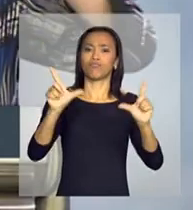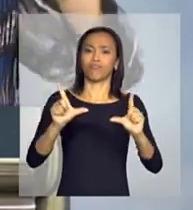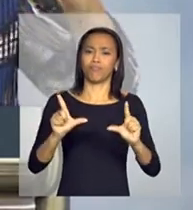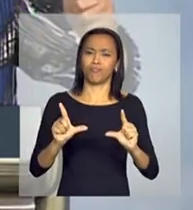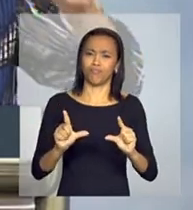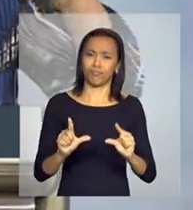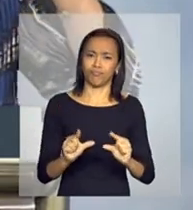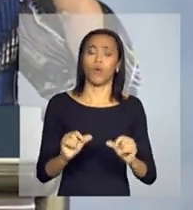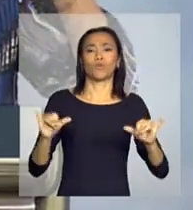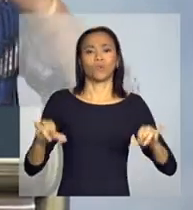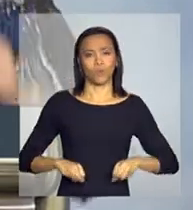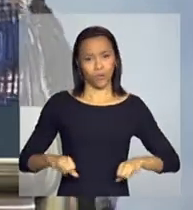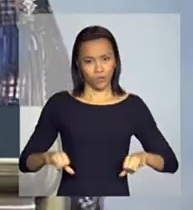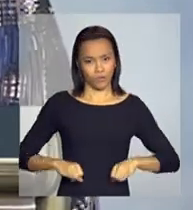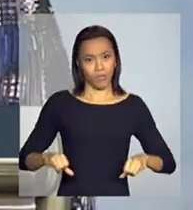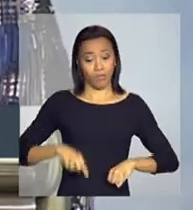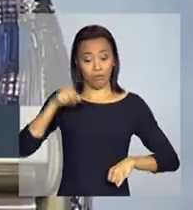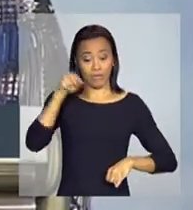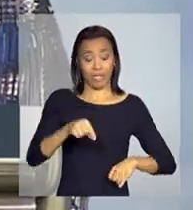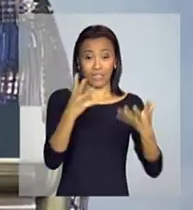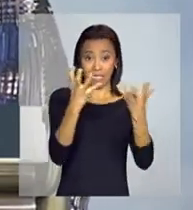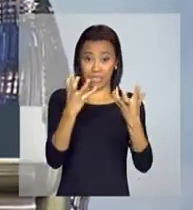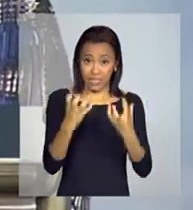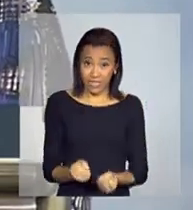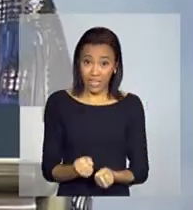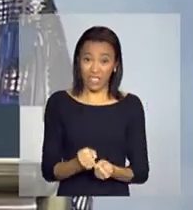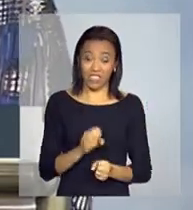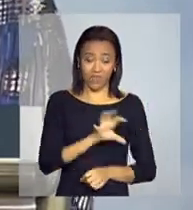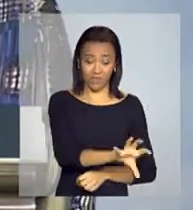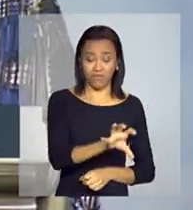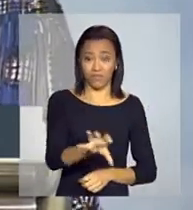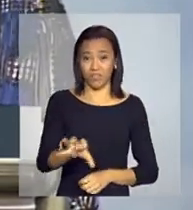os efeitos dessa seca sobre a população.